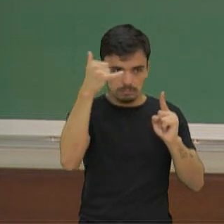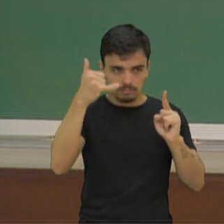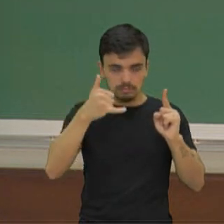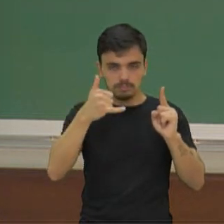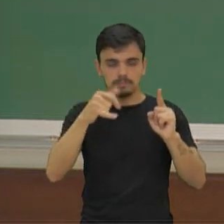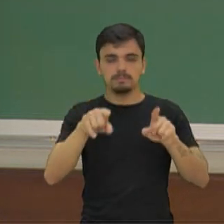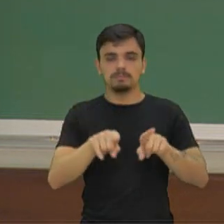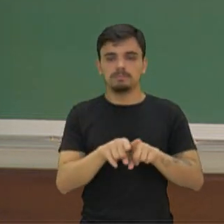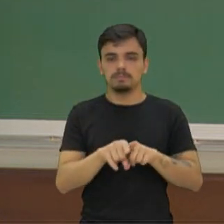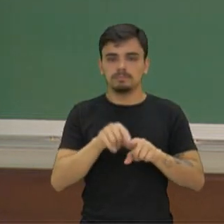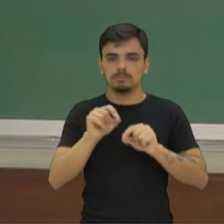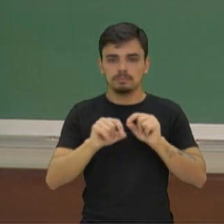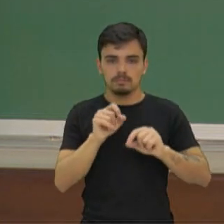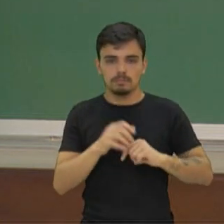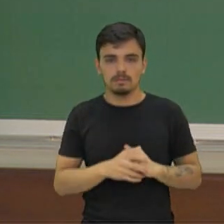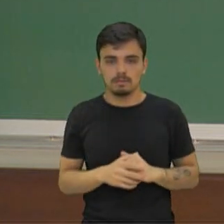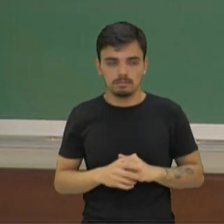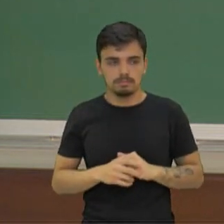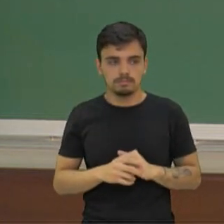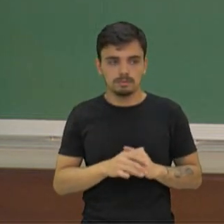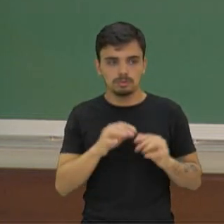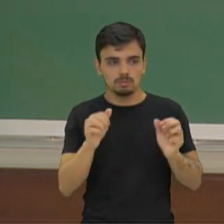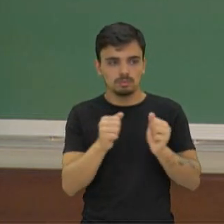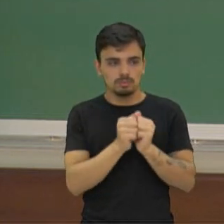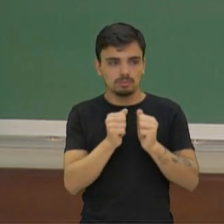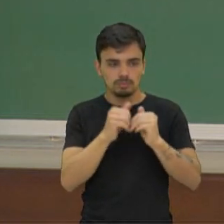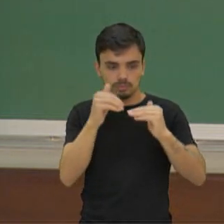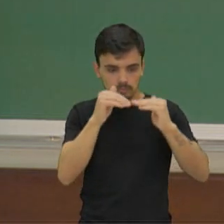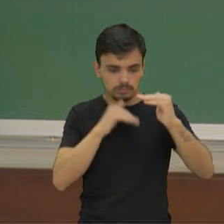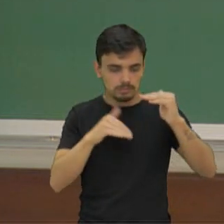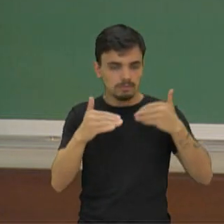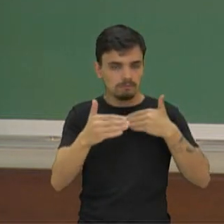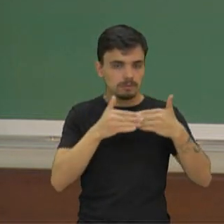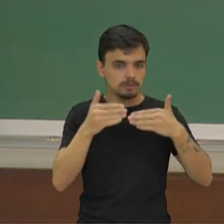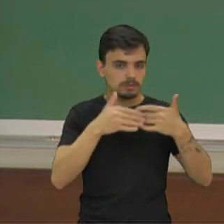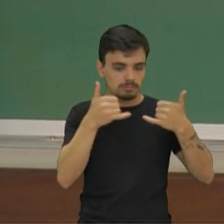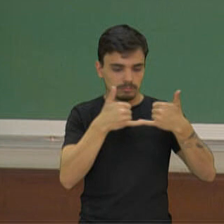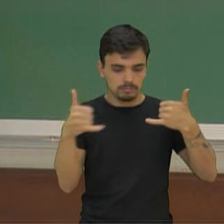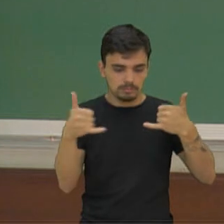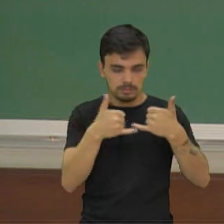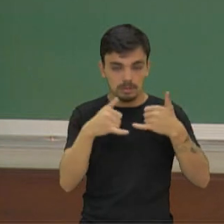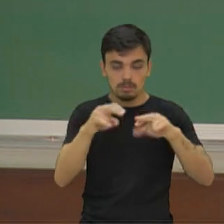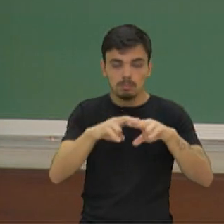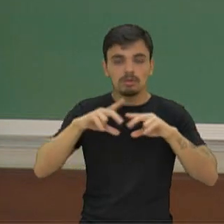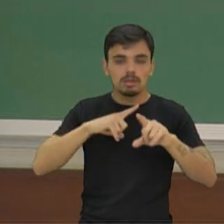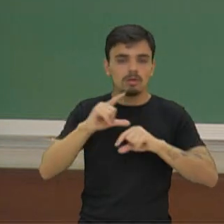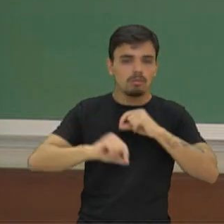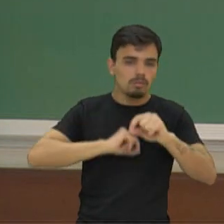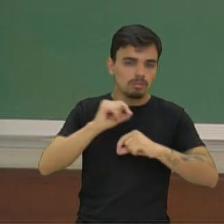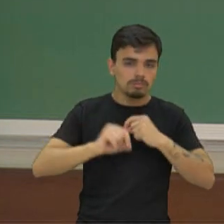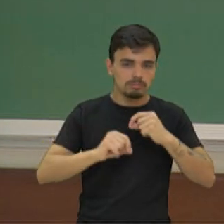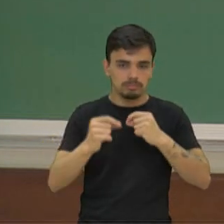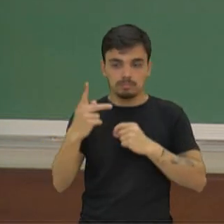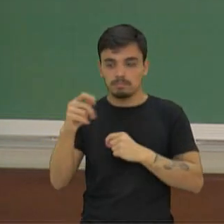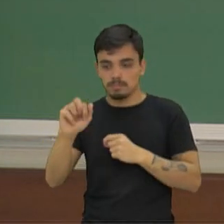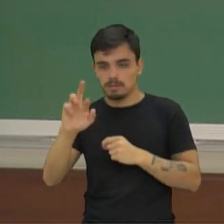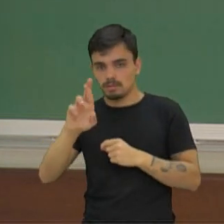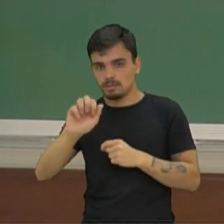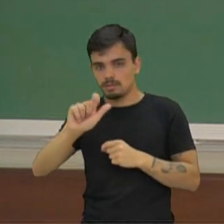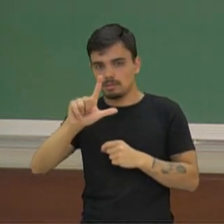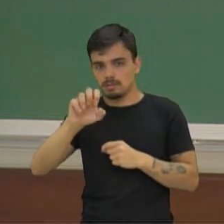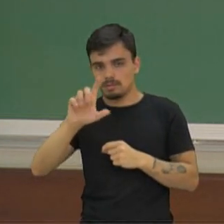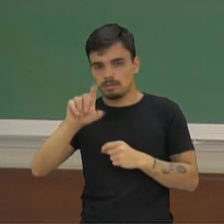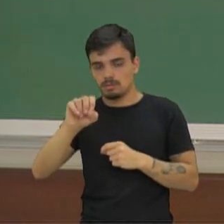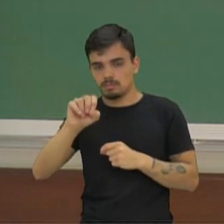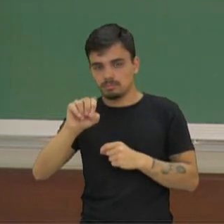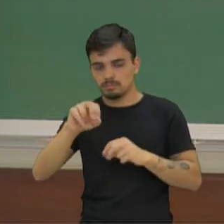paralelos, e junta-se novamente para fechar o circuito. Portanto, eu tenho aqui um paralelo com um